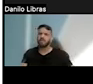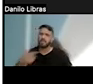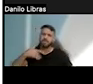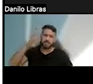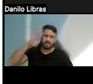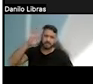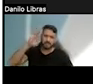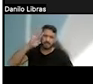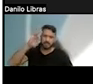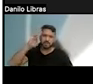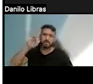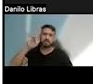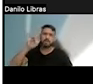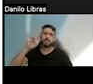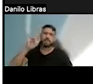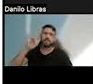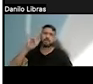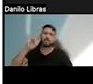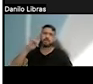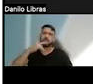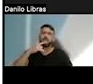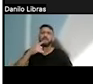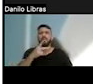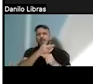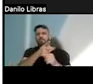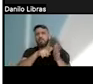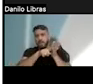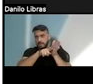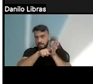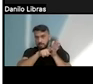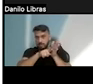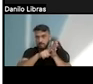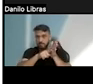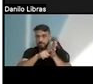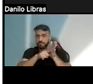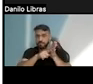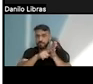vocês chegaram a procurar ou analisar se